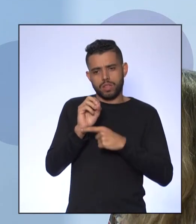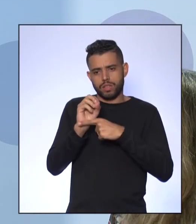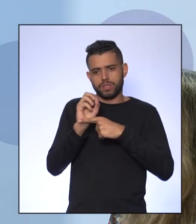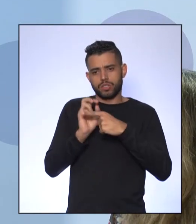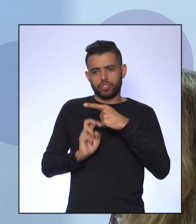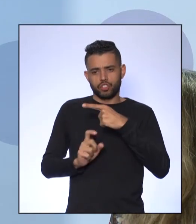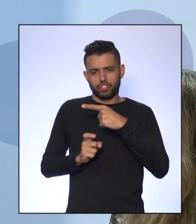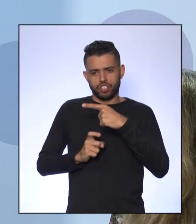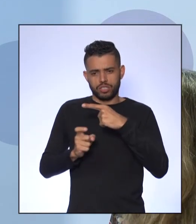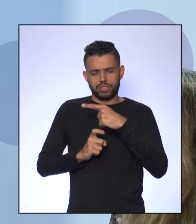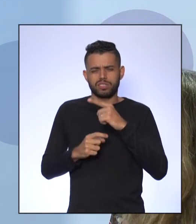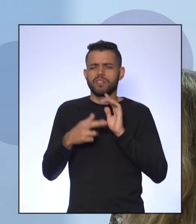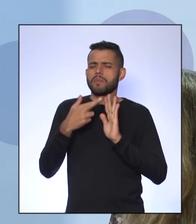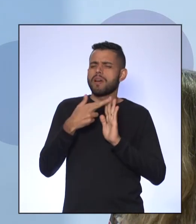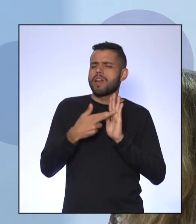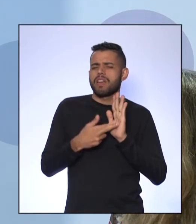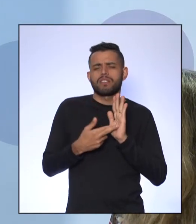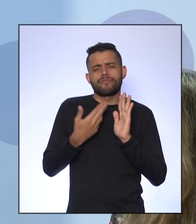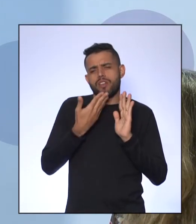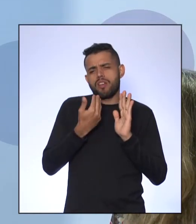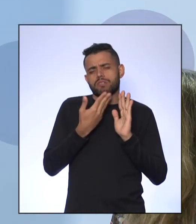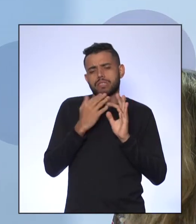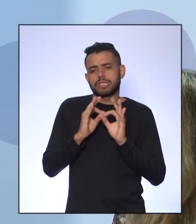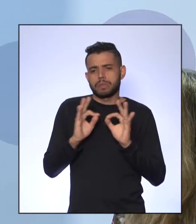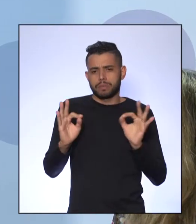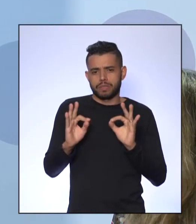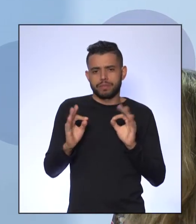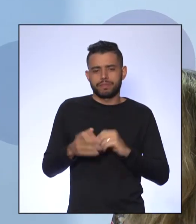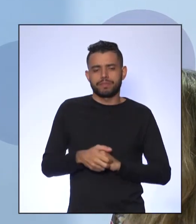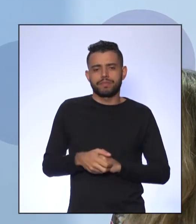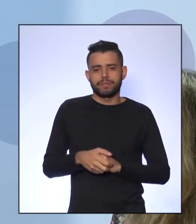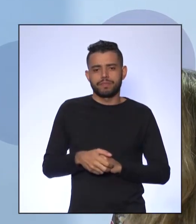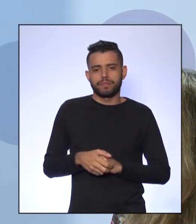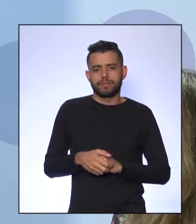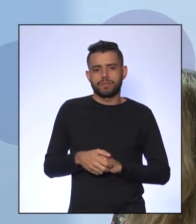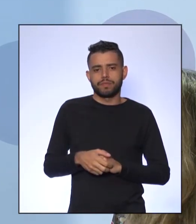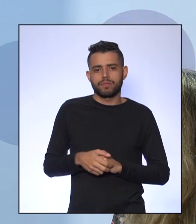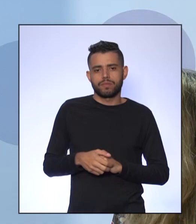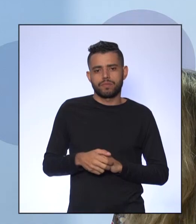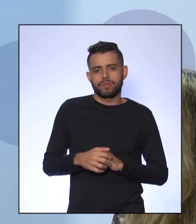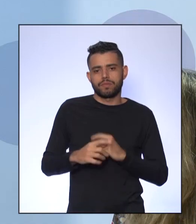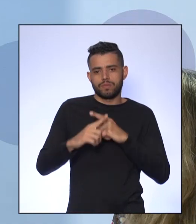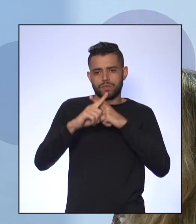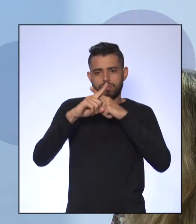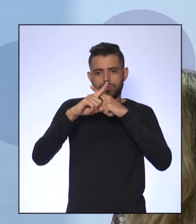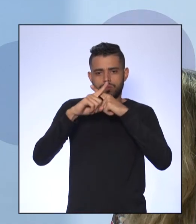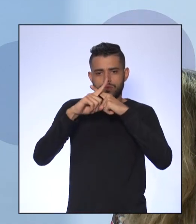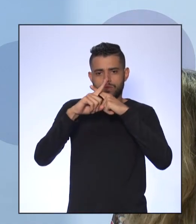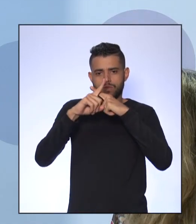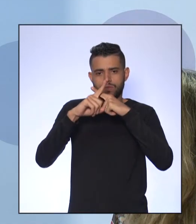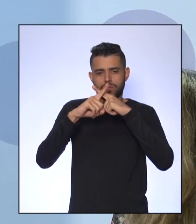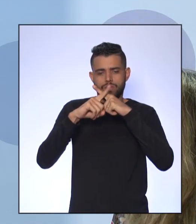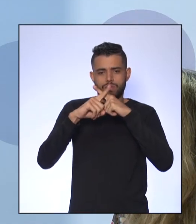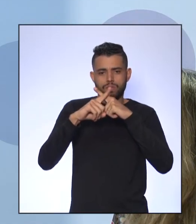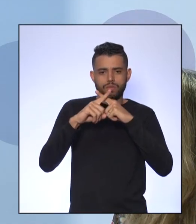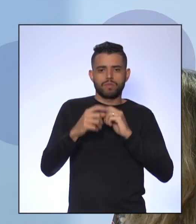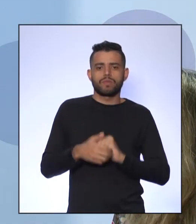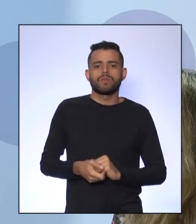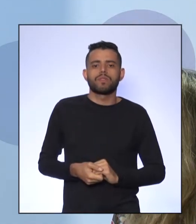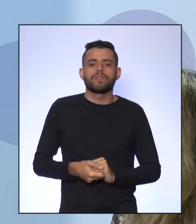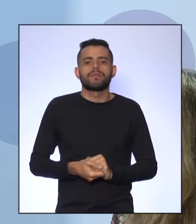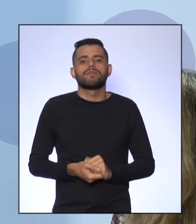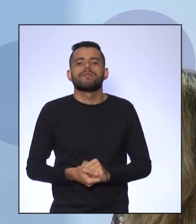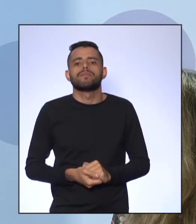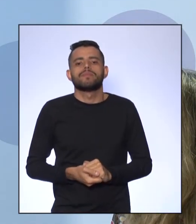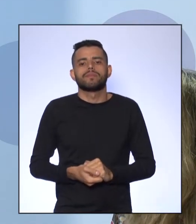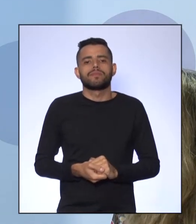Uma regrinha simples, né? De 3. Então o que eu vou fazer aqui? Ó? Um x, que é x, e 2